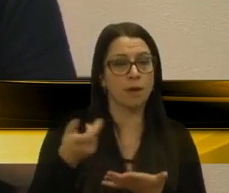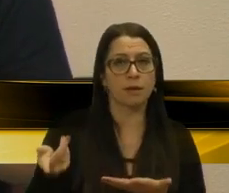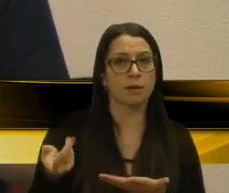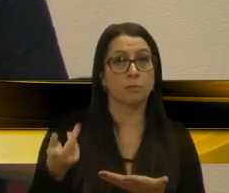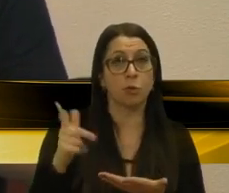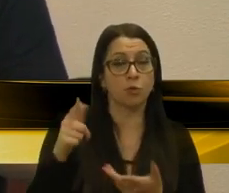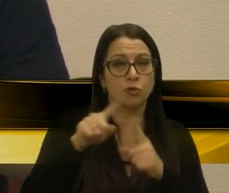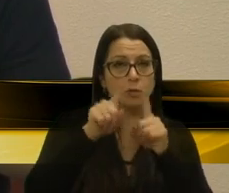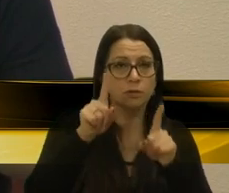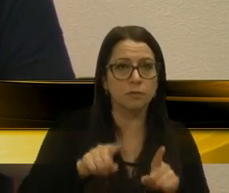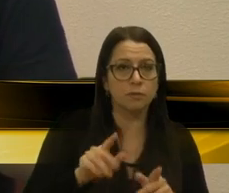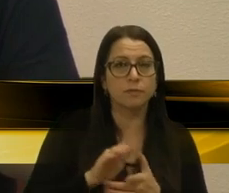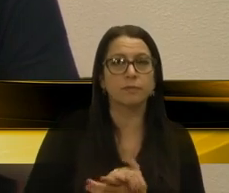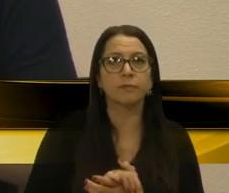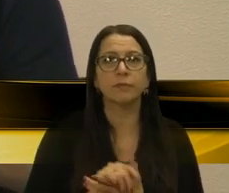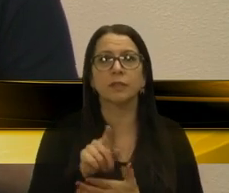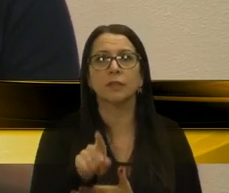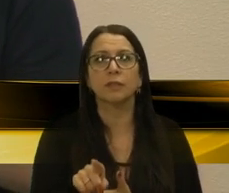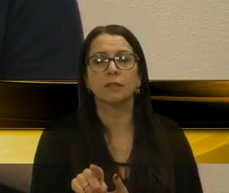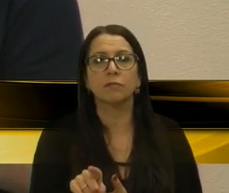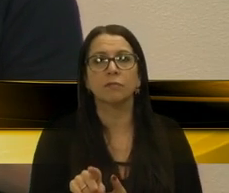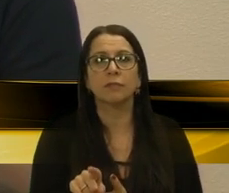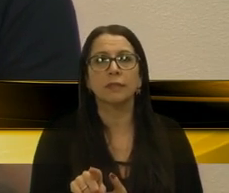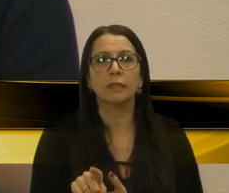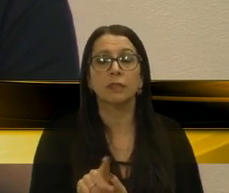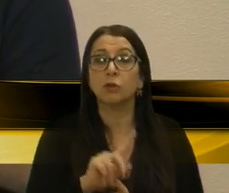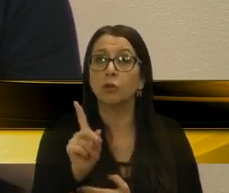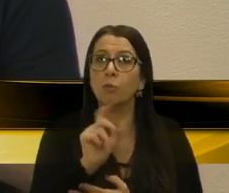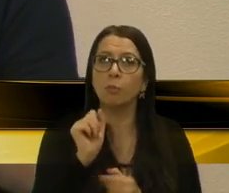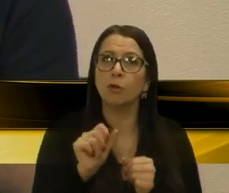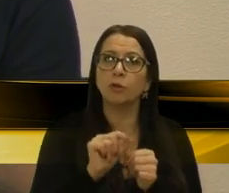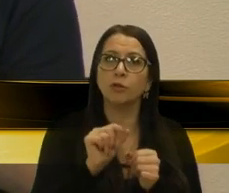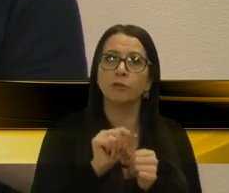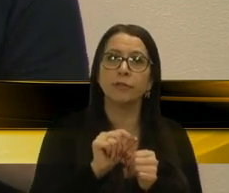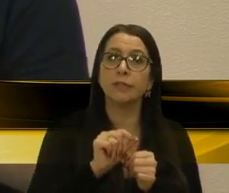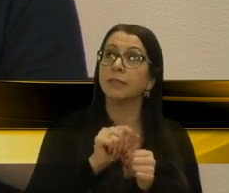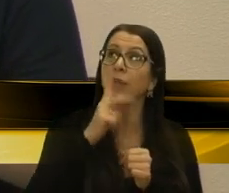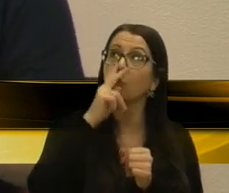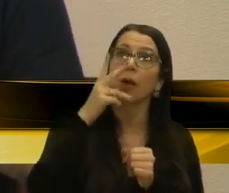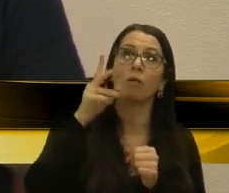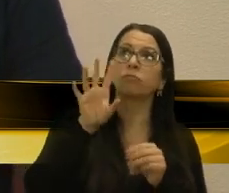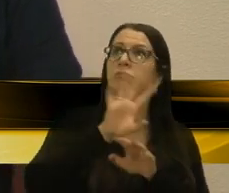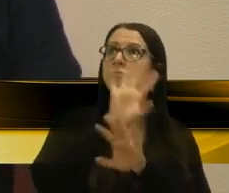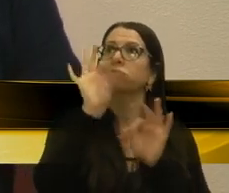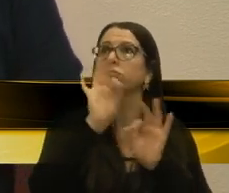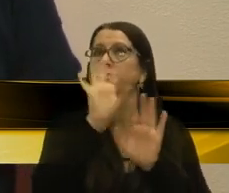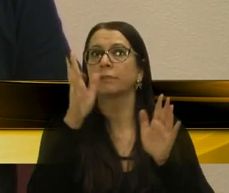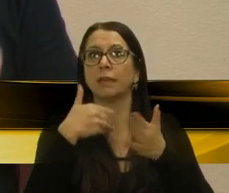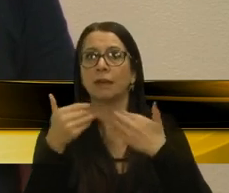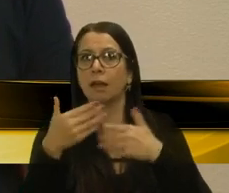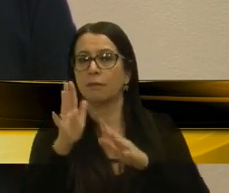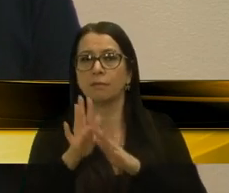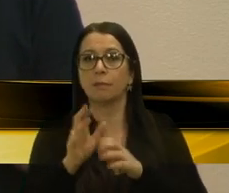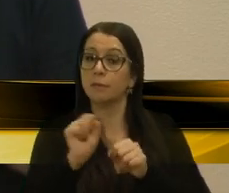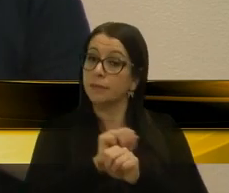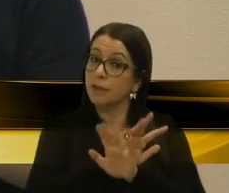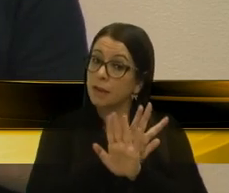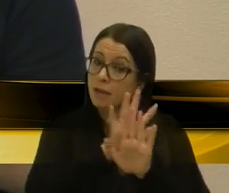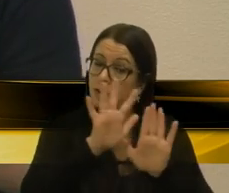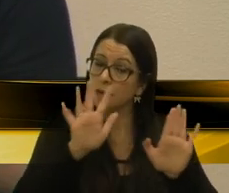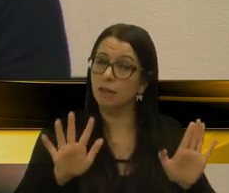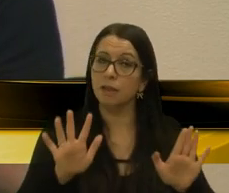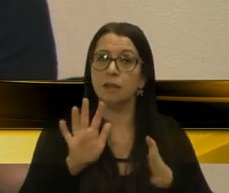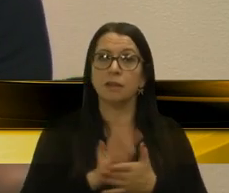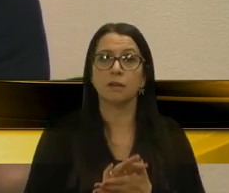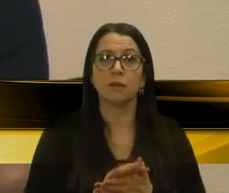tinha servidor na área de recursos humanos. Então, essas coisas elas não podem ficar assim na nuvem. elas precisam ser transparentes,